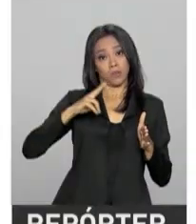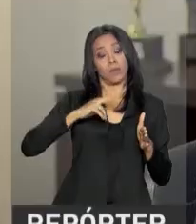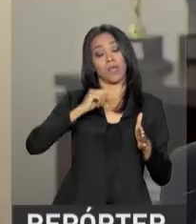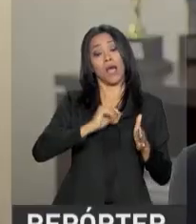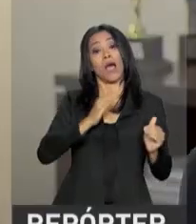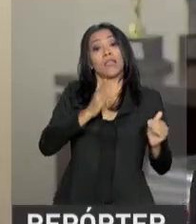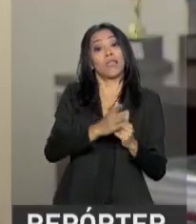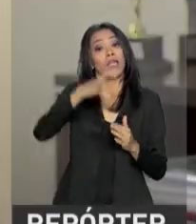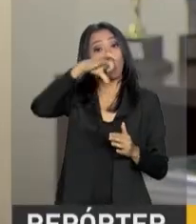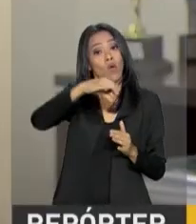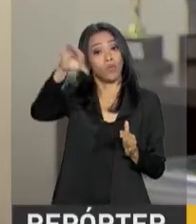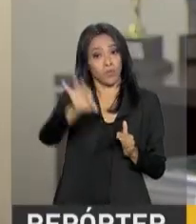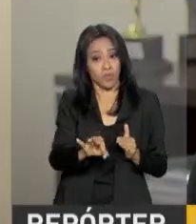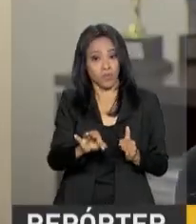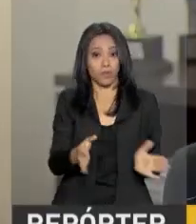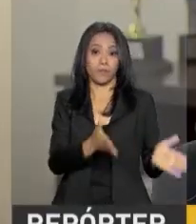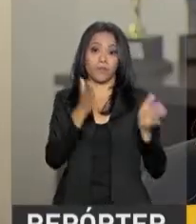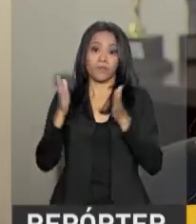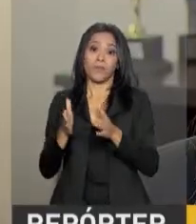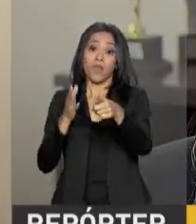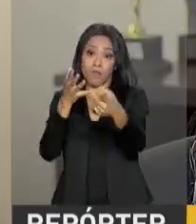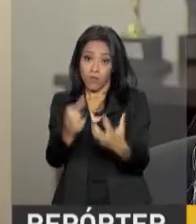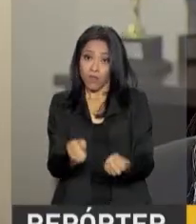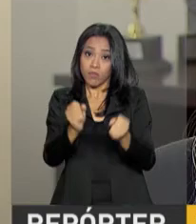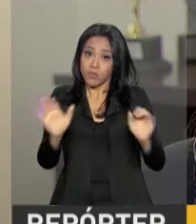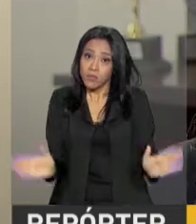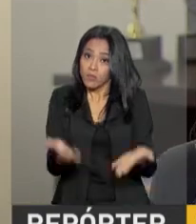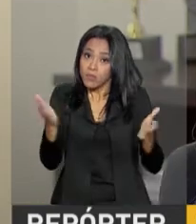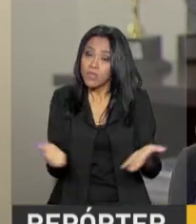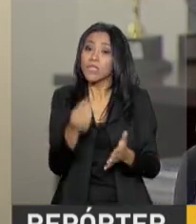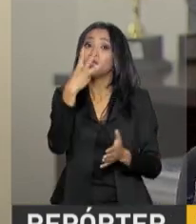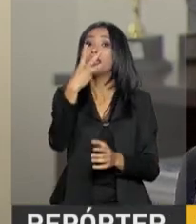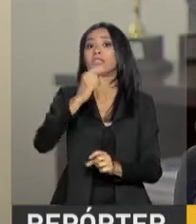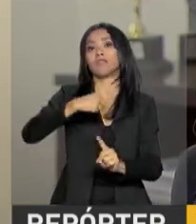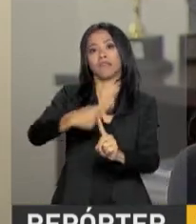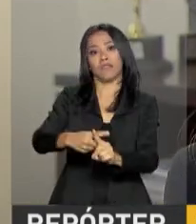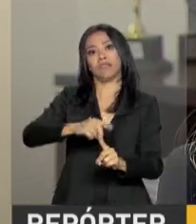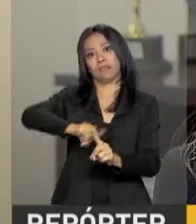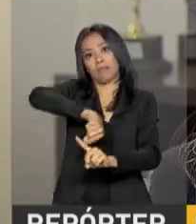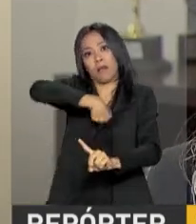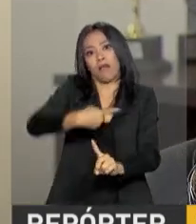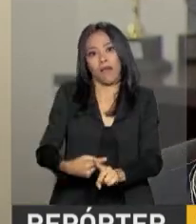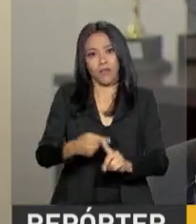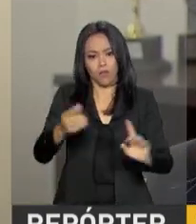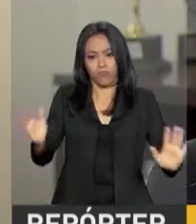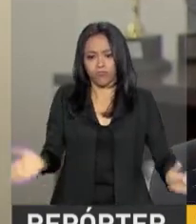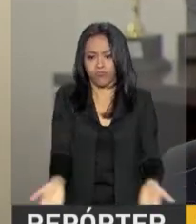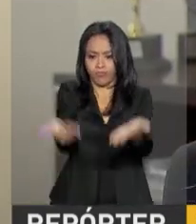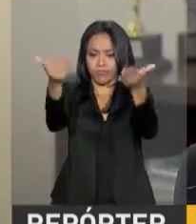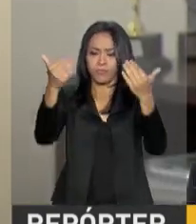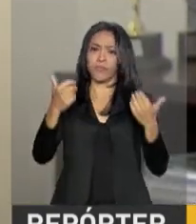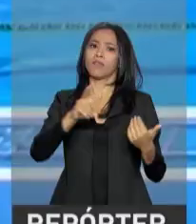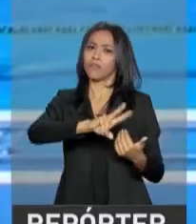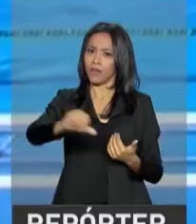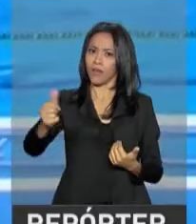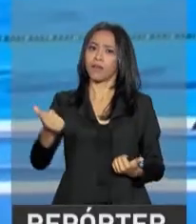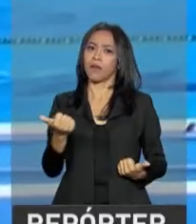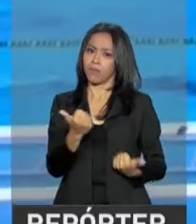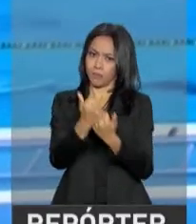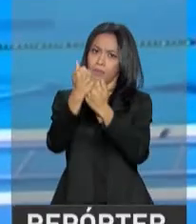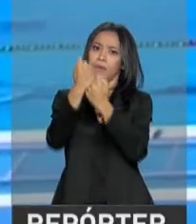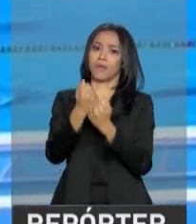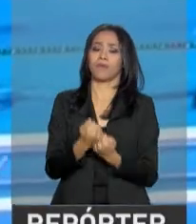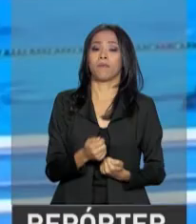investiremos três vezes mais nos projectos então acreditamos que isso vai dar um impulso para os beneficiados a